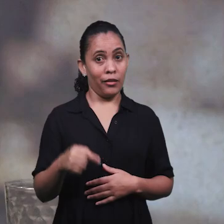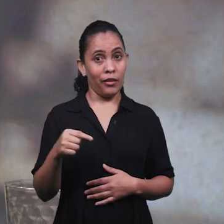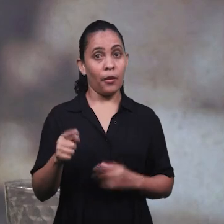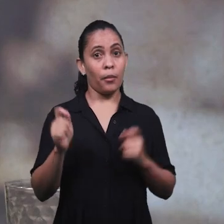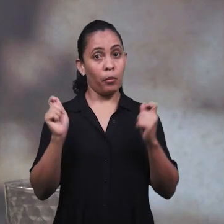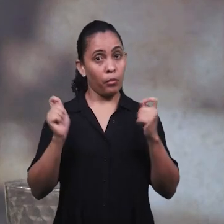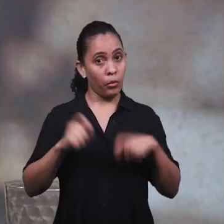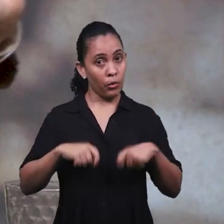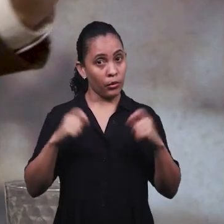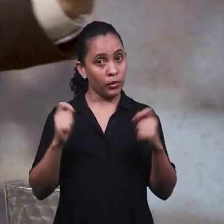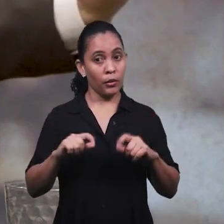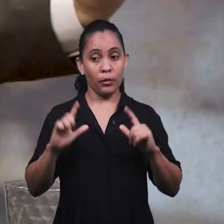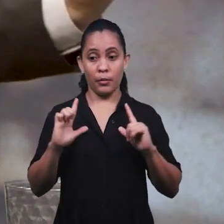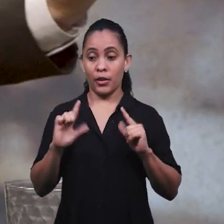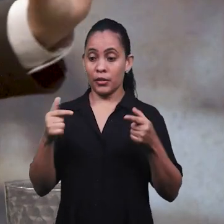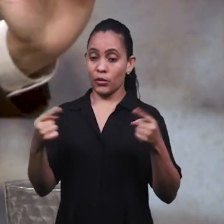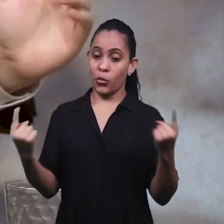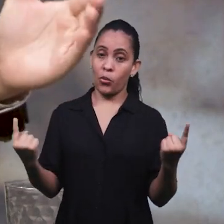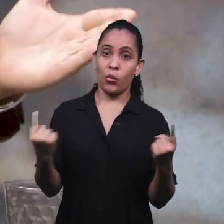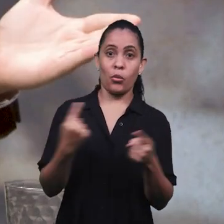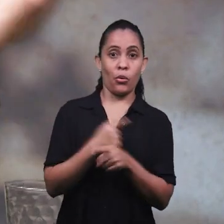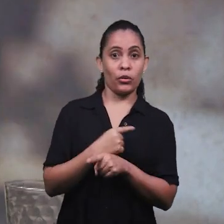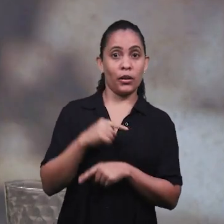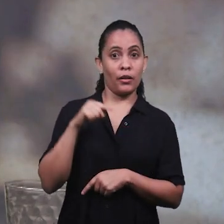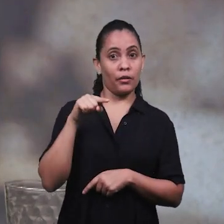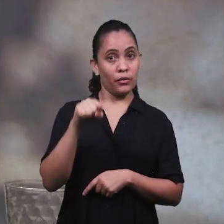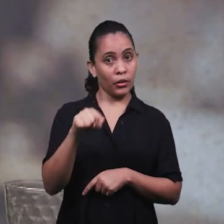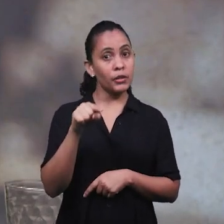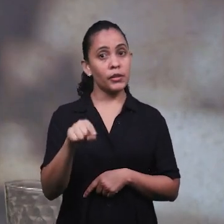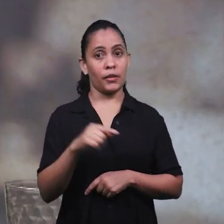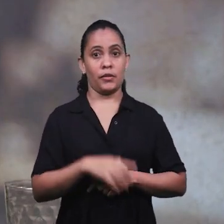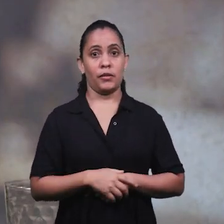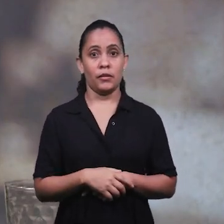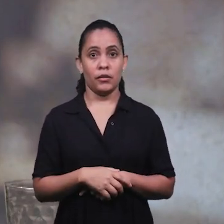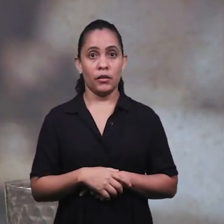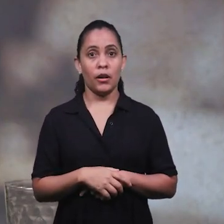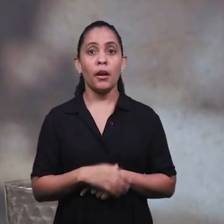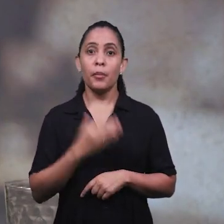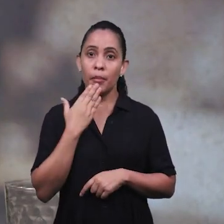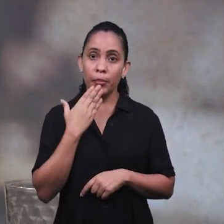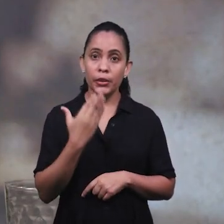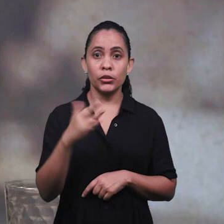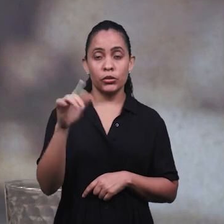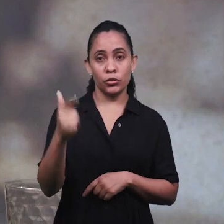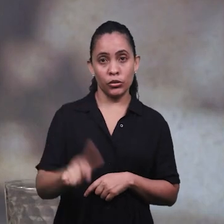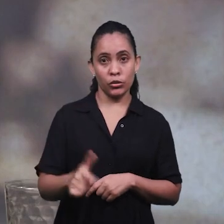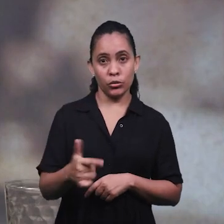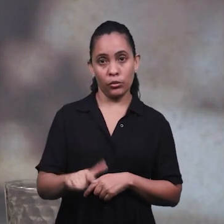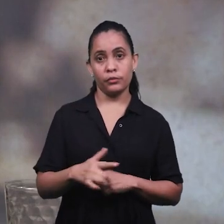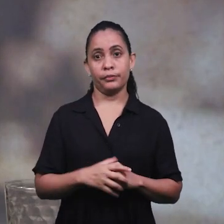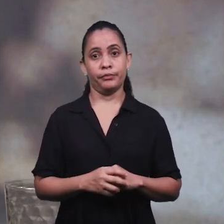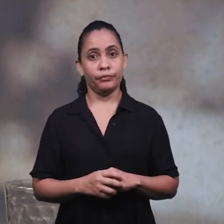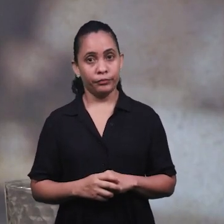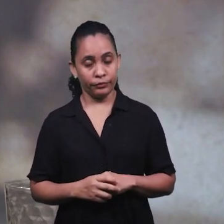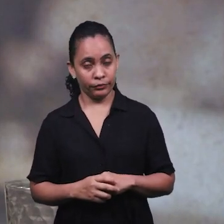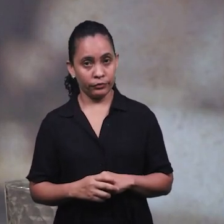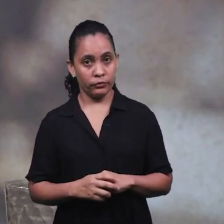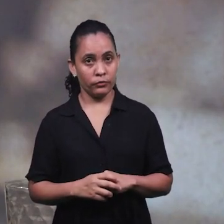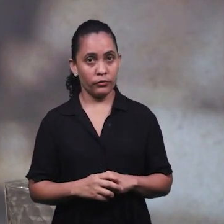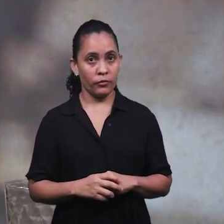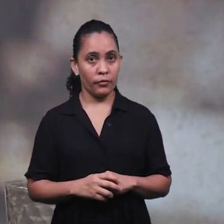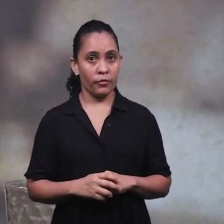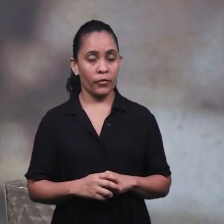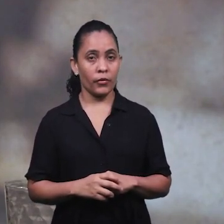poder ingressar com uma nova ação contra você para retomar a posse desse imóvel, para pedir a posse desse imóvel. Então,